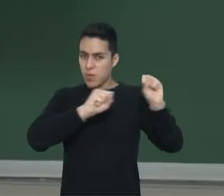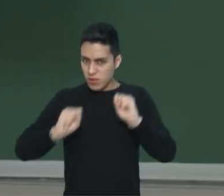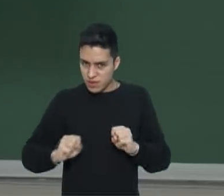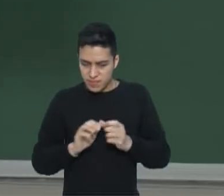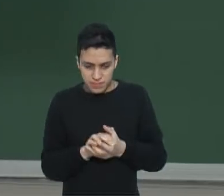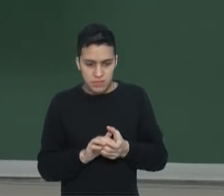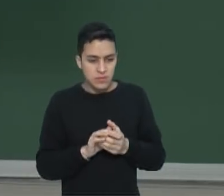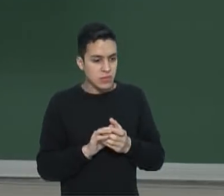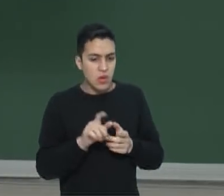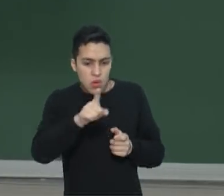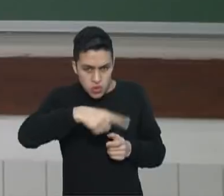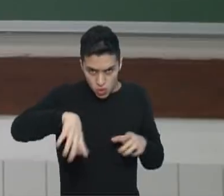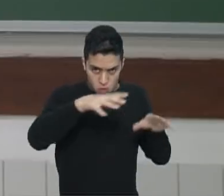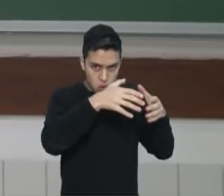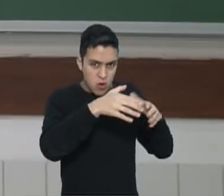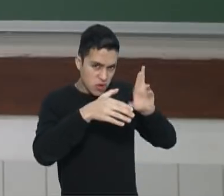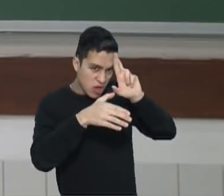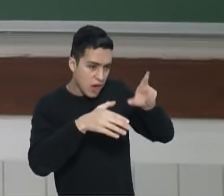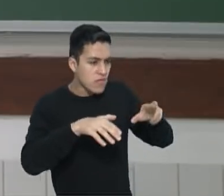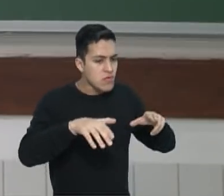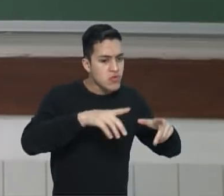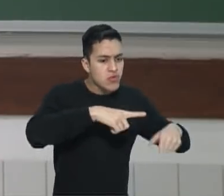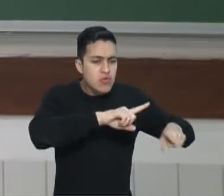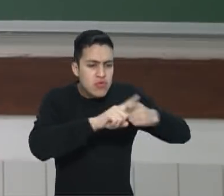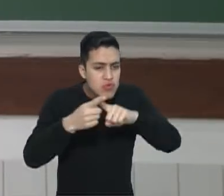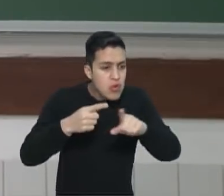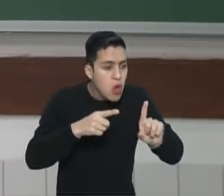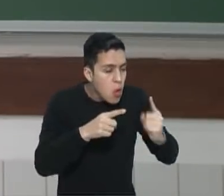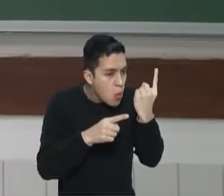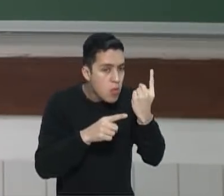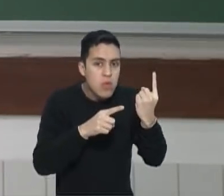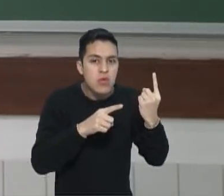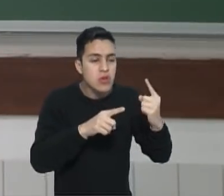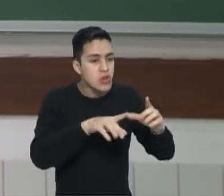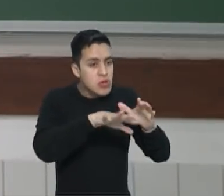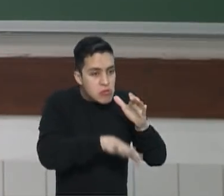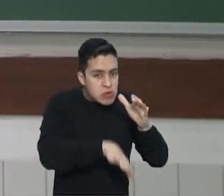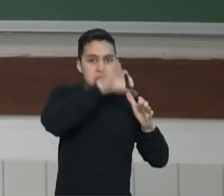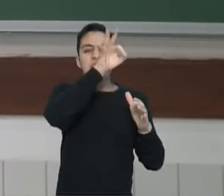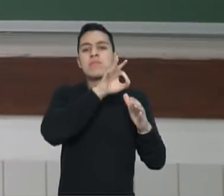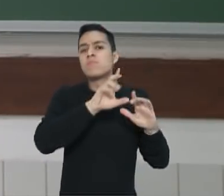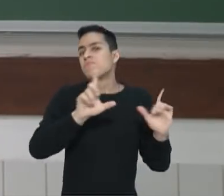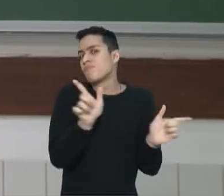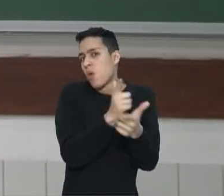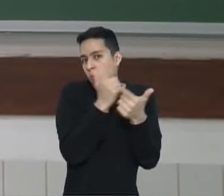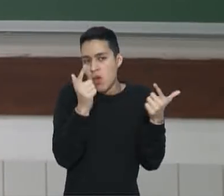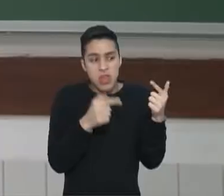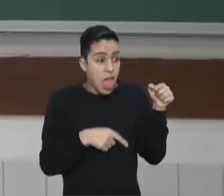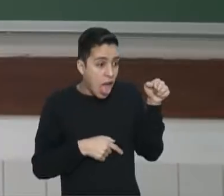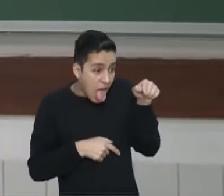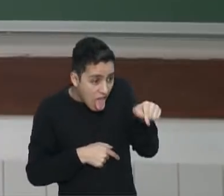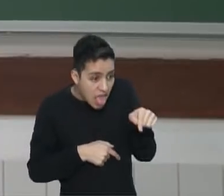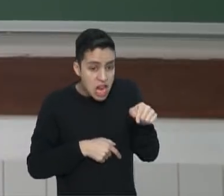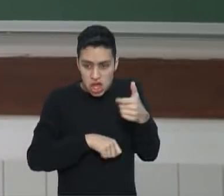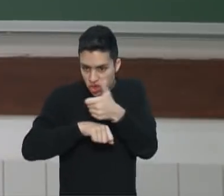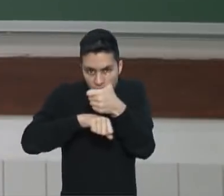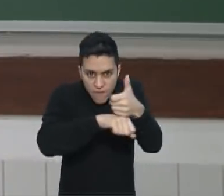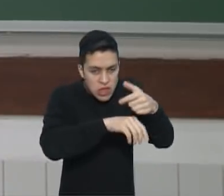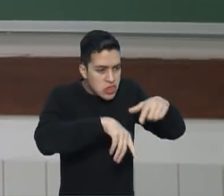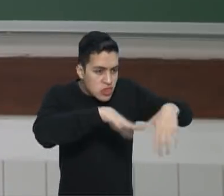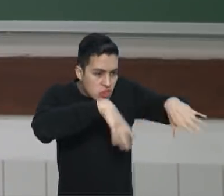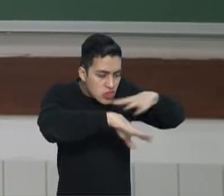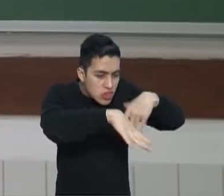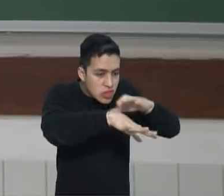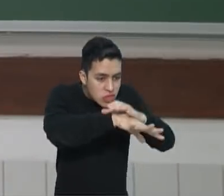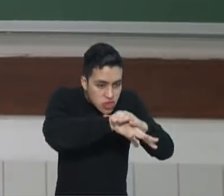era escolhido de um grupo de chefes tribais um chefe, né? Aquele que por sorteio era alçado ao comando de